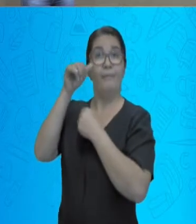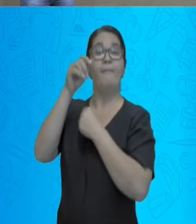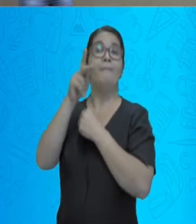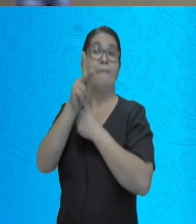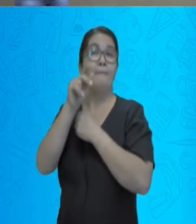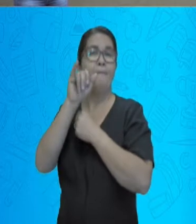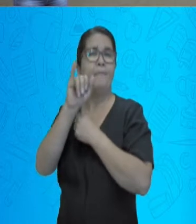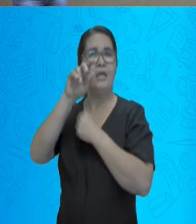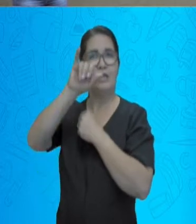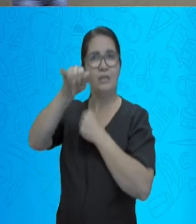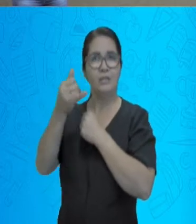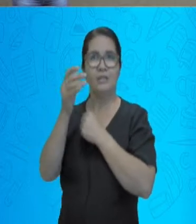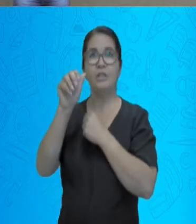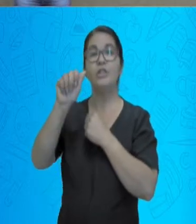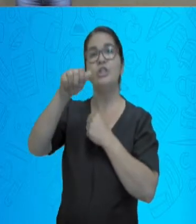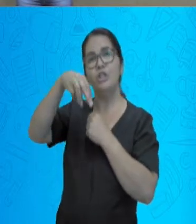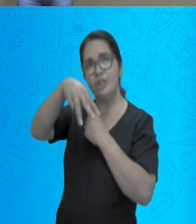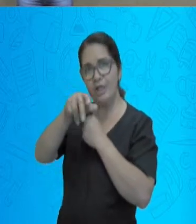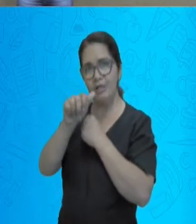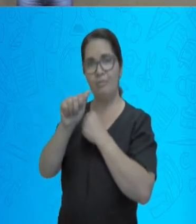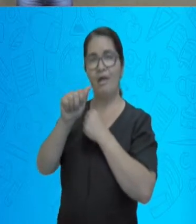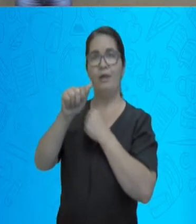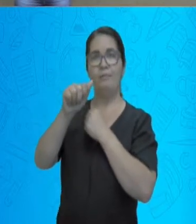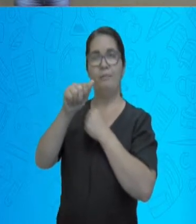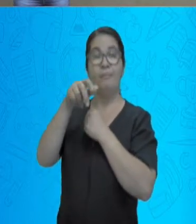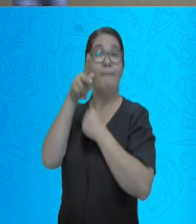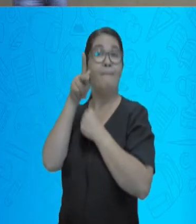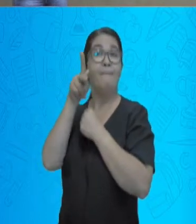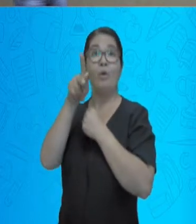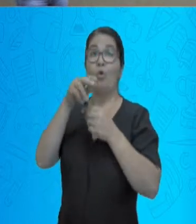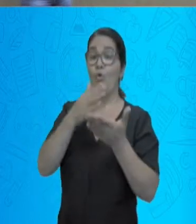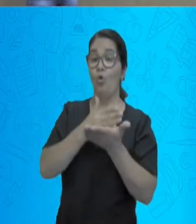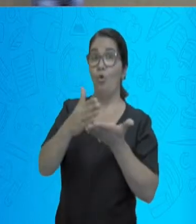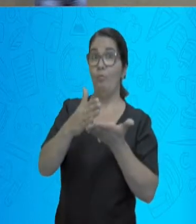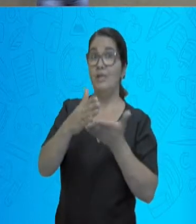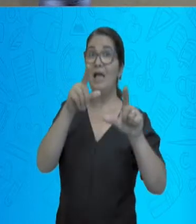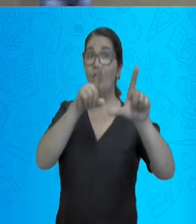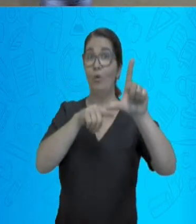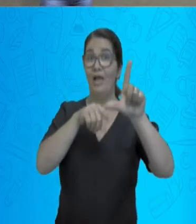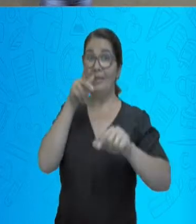pijama. Olha lá, eu dei ênfase na letra P. Pijama.